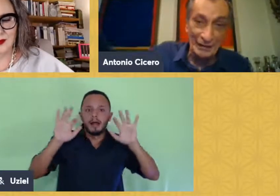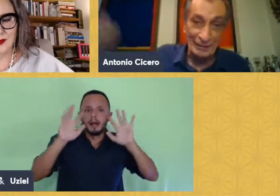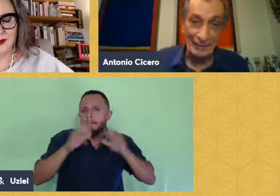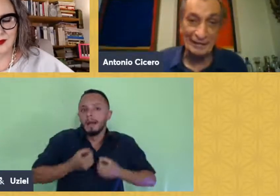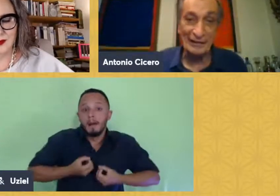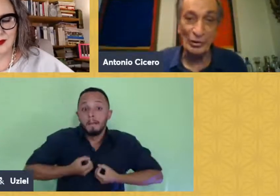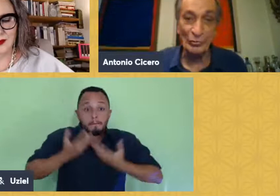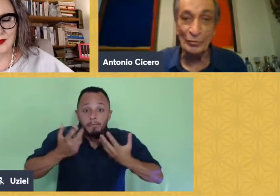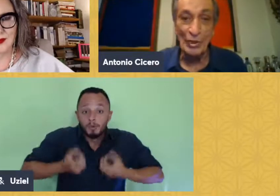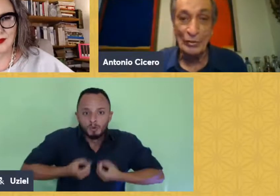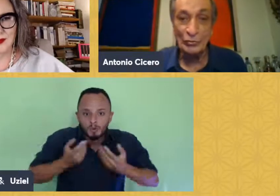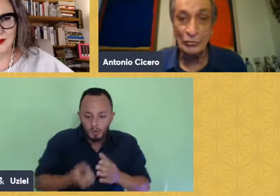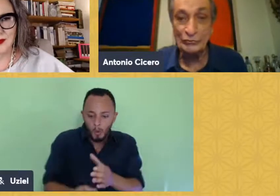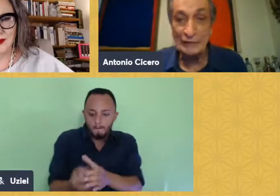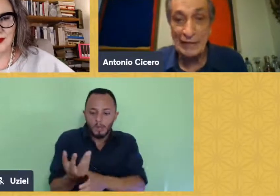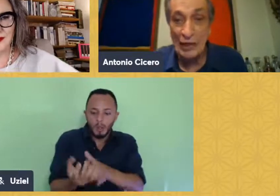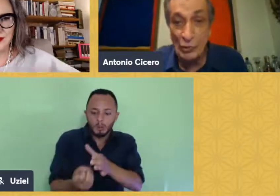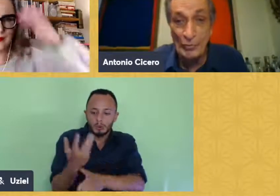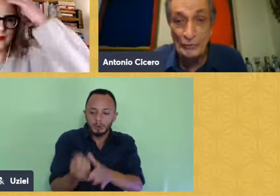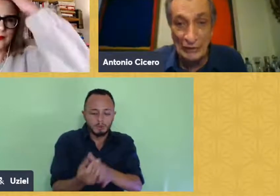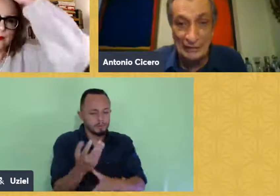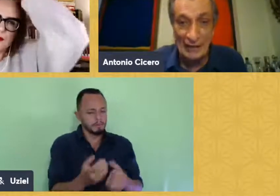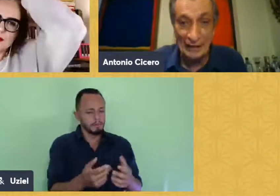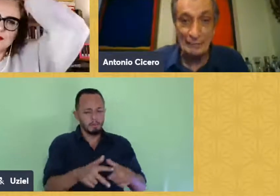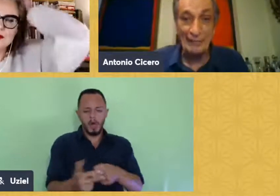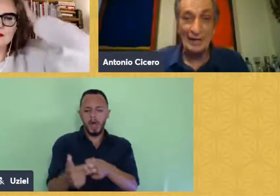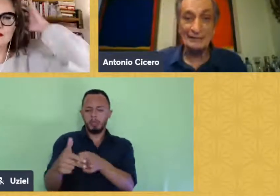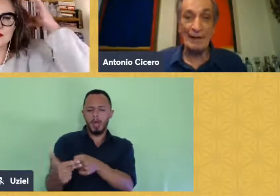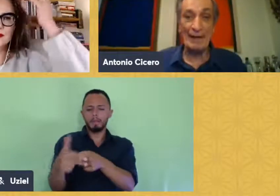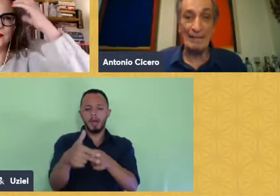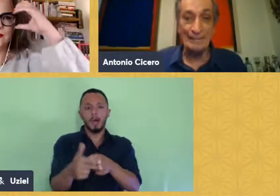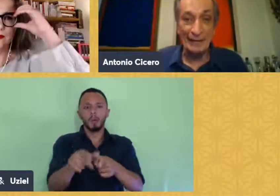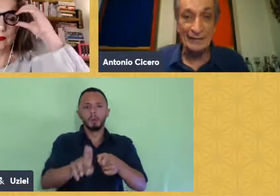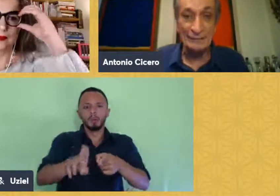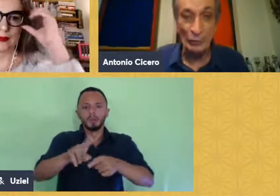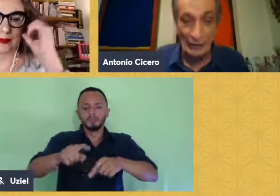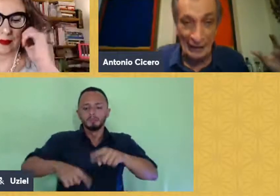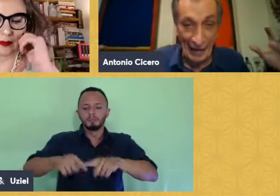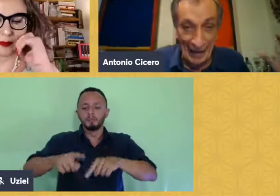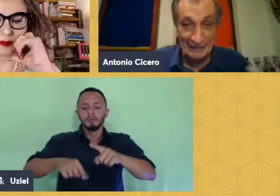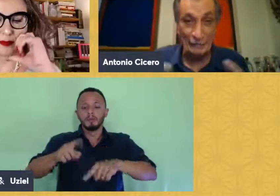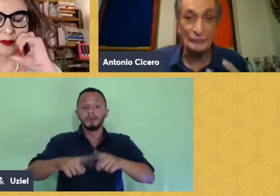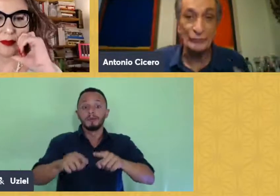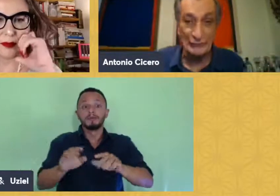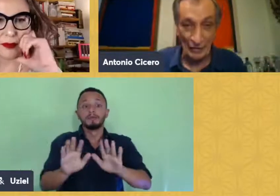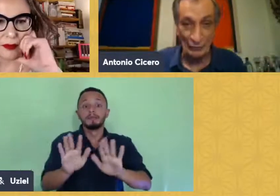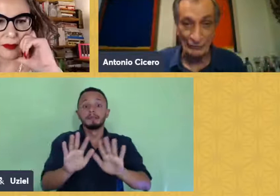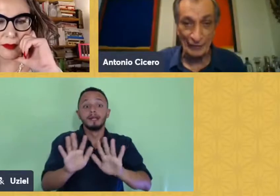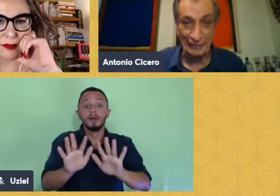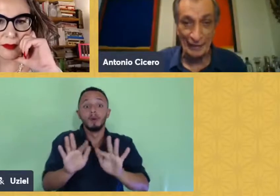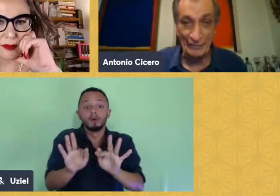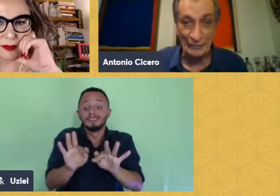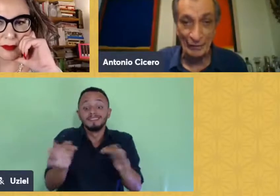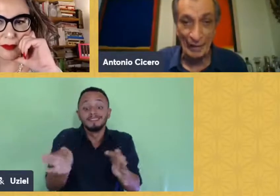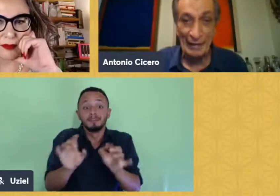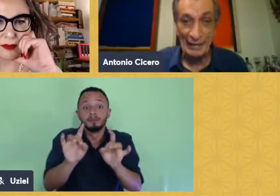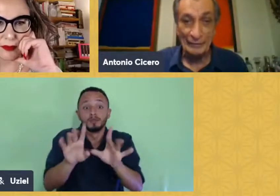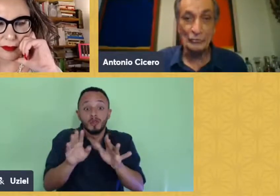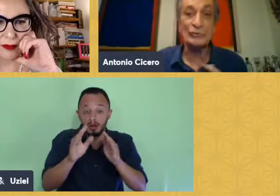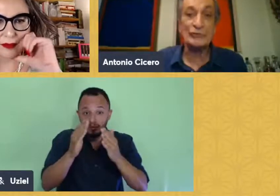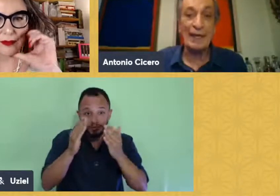coisa, para ter sem nenhuma utilidade, mas apenas porque essa fusão, na verdade,